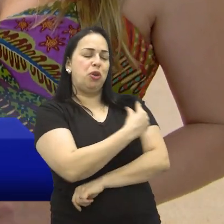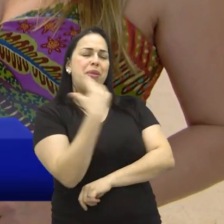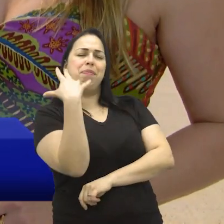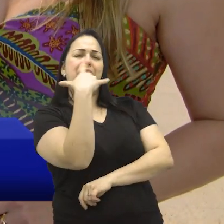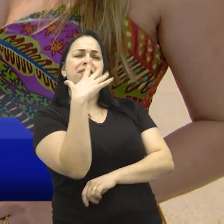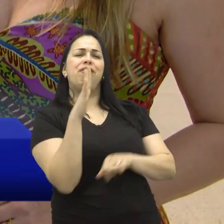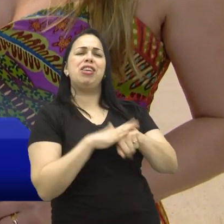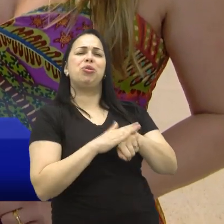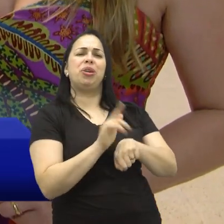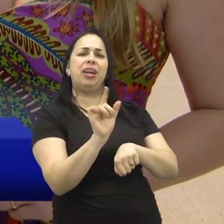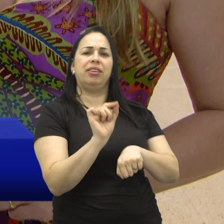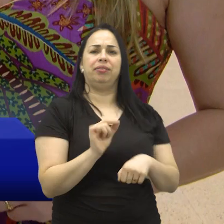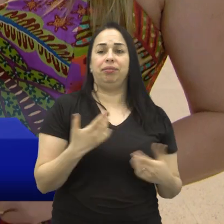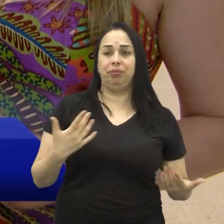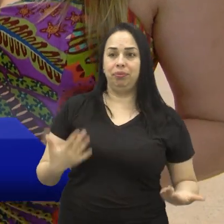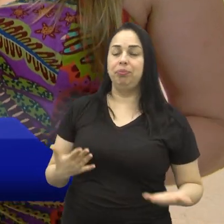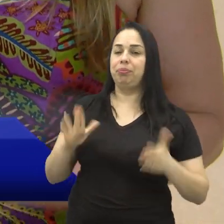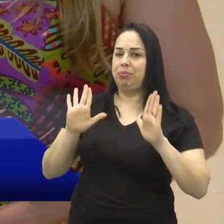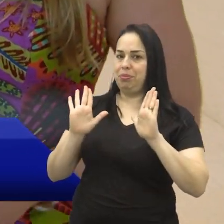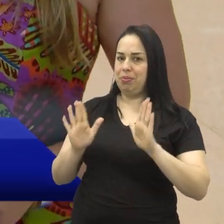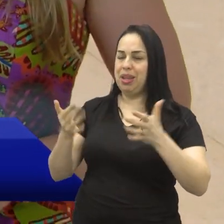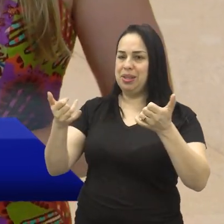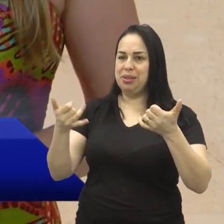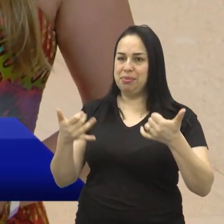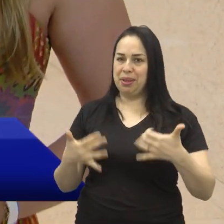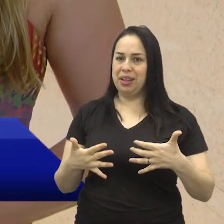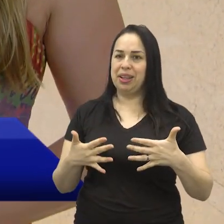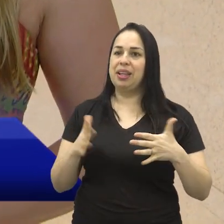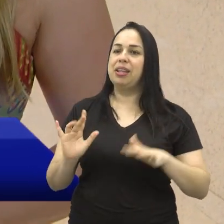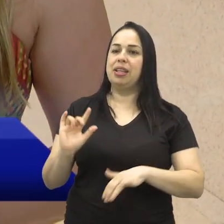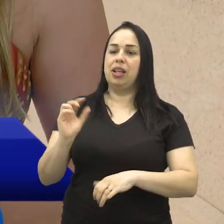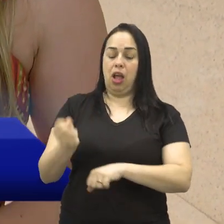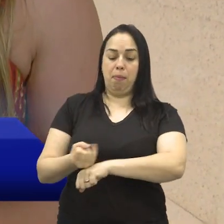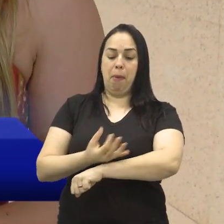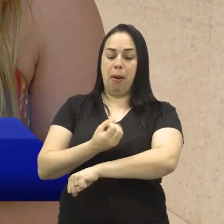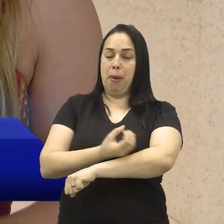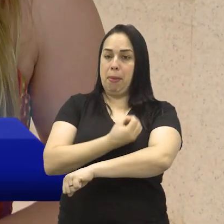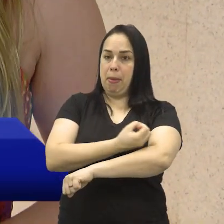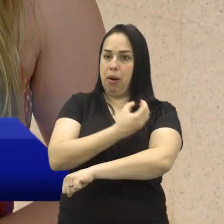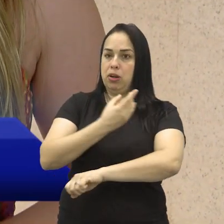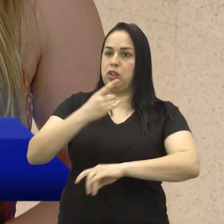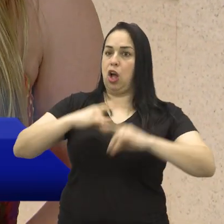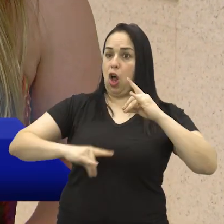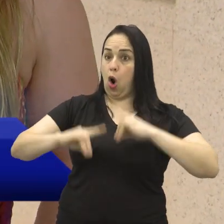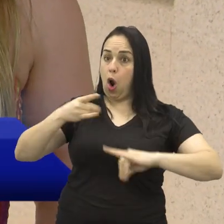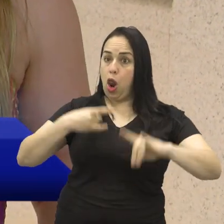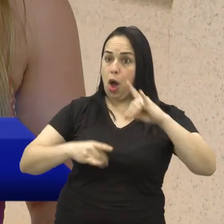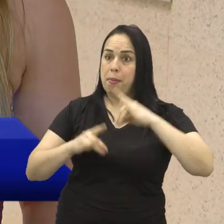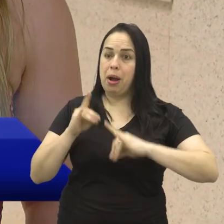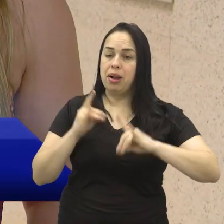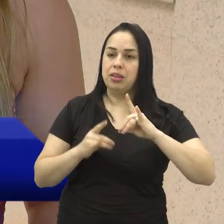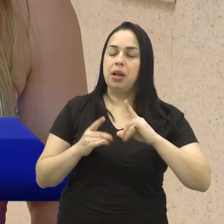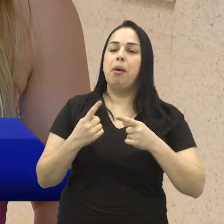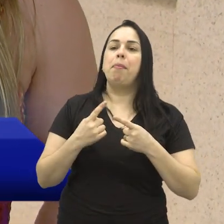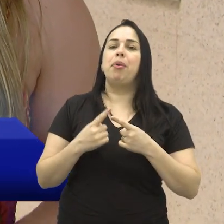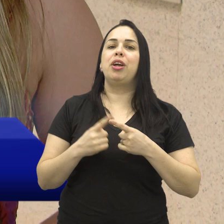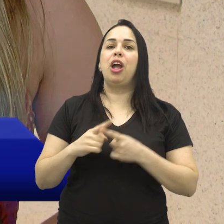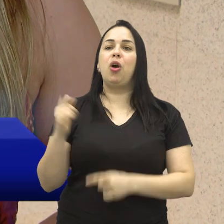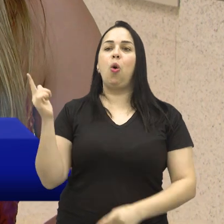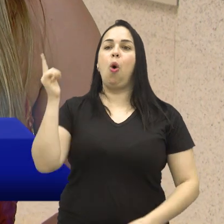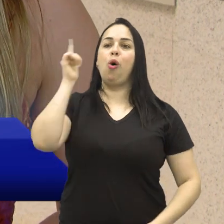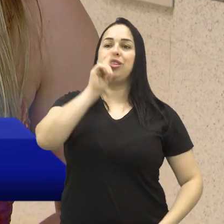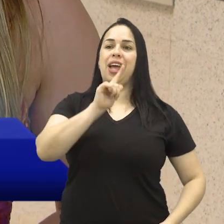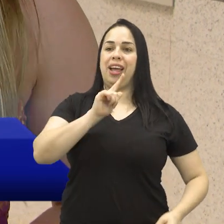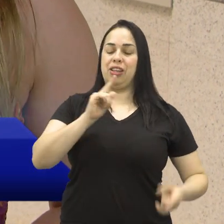beleza prometia aos pacientes? O chip da beleza, como eu disse, ele é o hormônio gestrinona, que ficou conhecido dessa forma